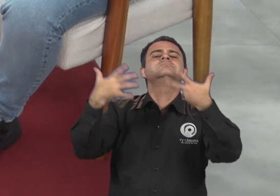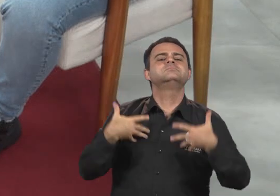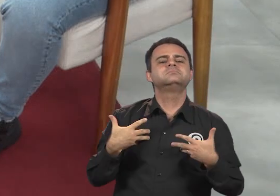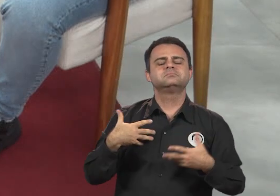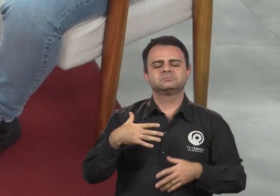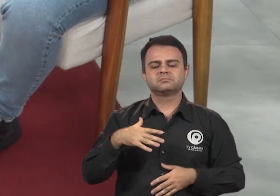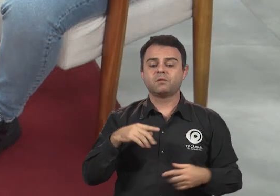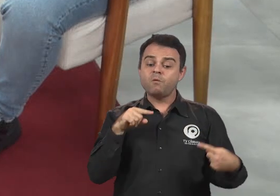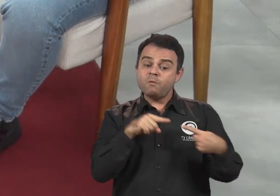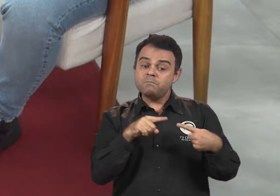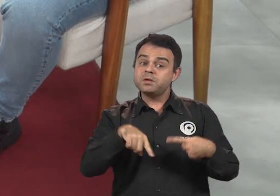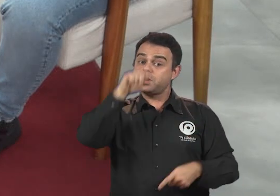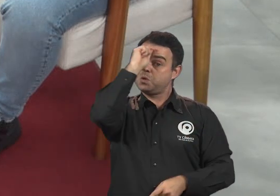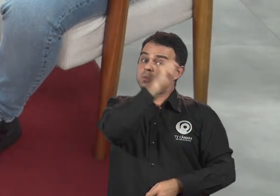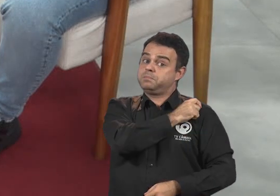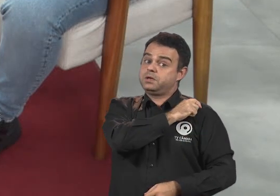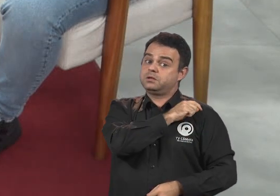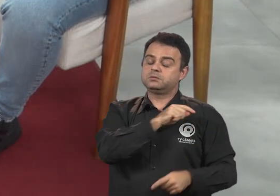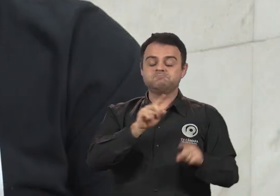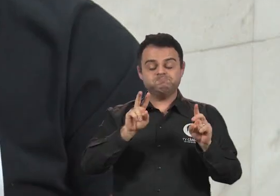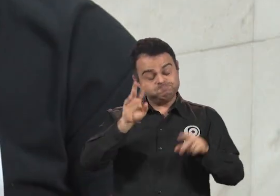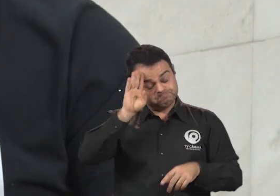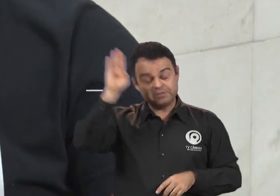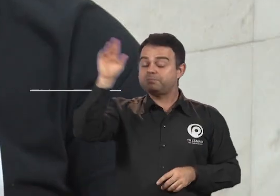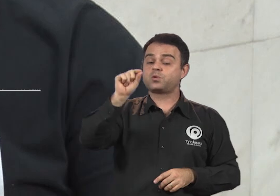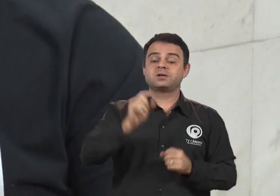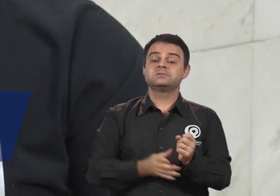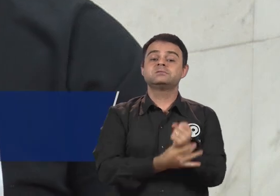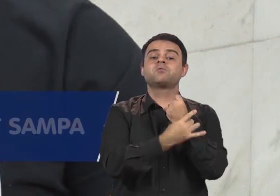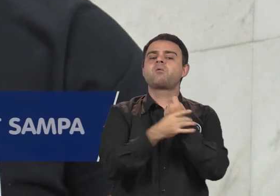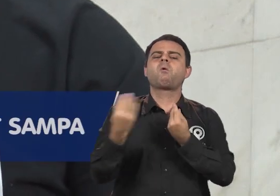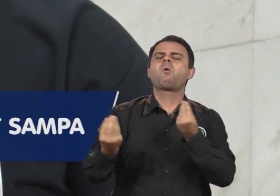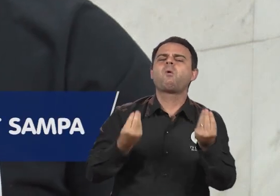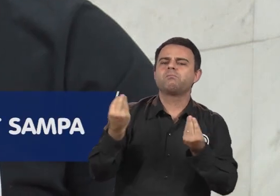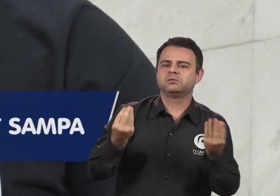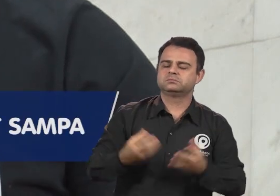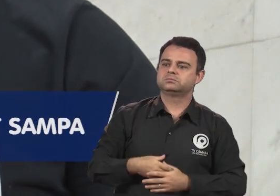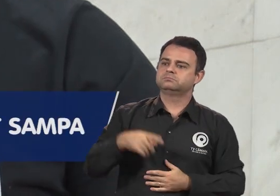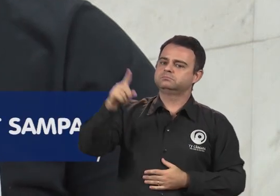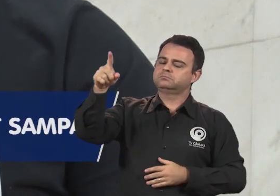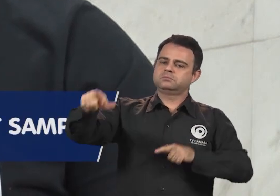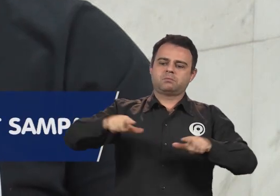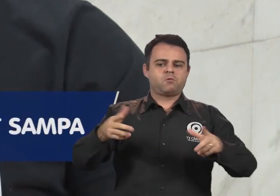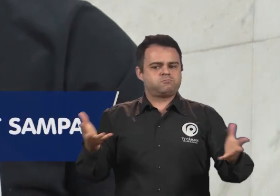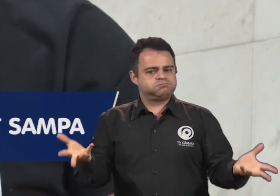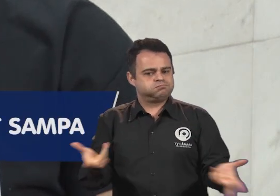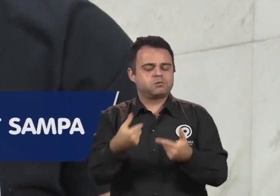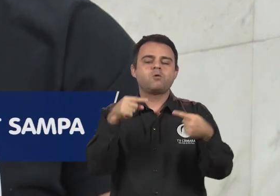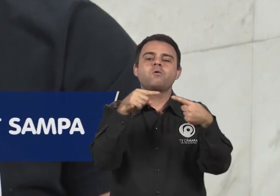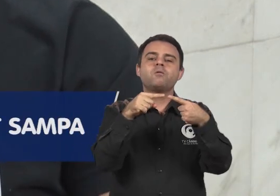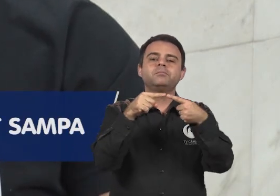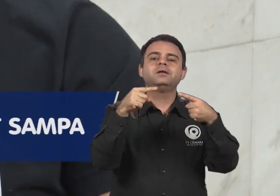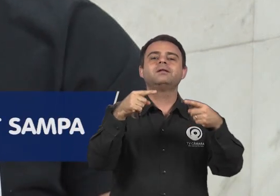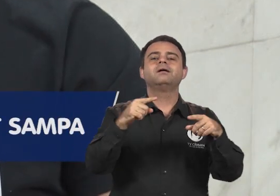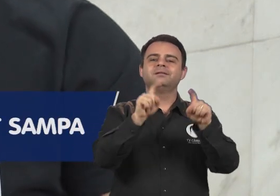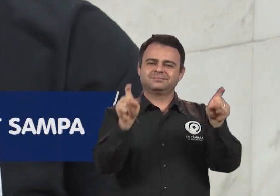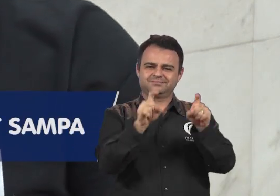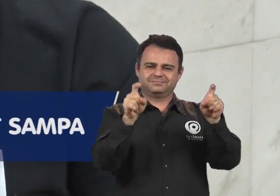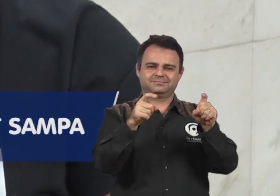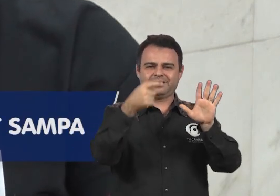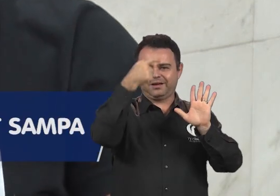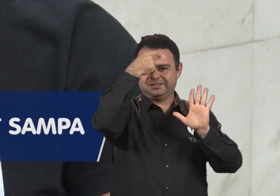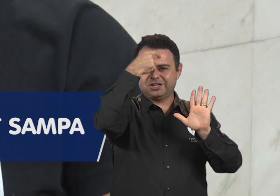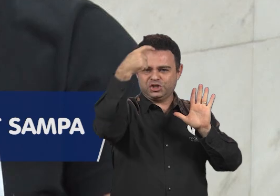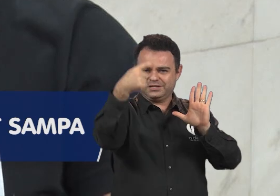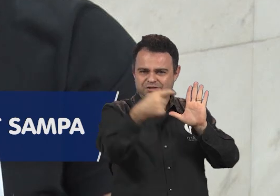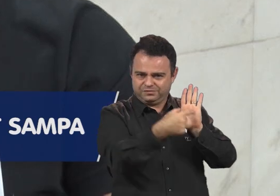Rio Preto, principalmente em relação à segurança? Ele tem um trabalho fantástico de inteligência artificial. Até não